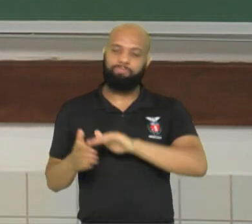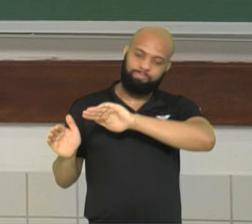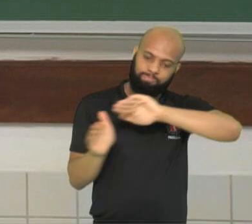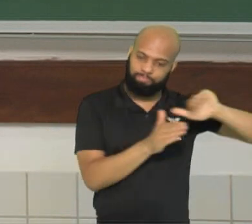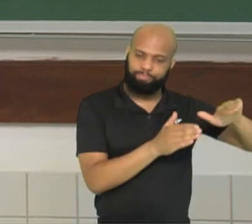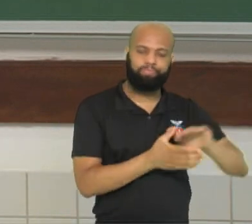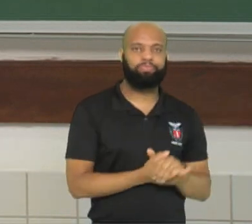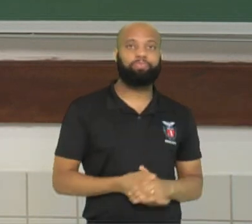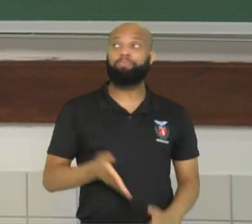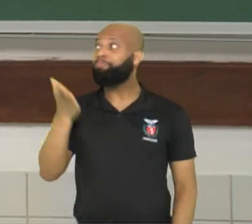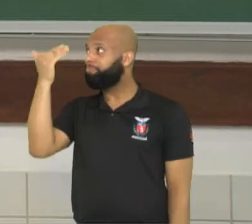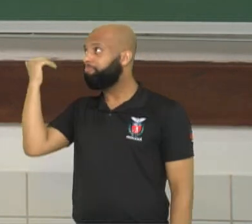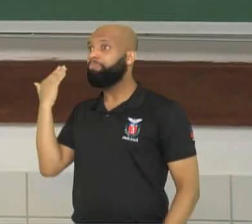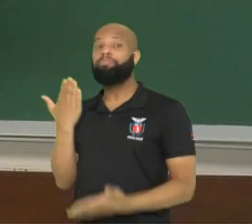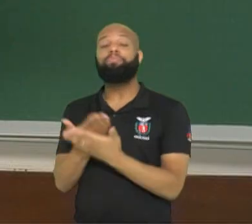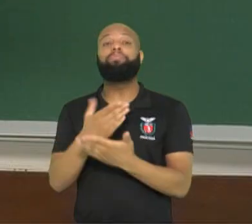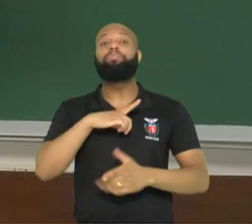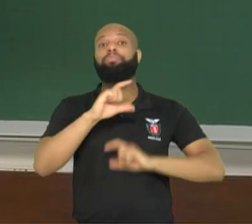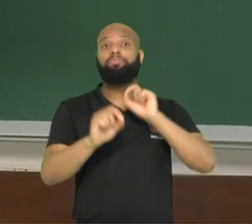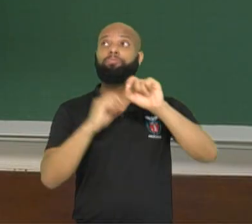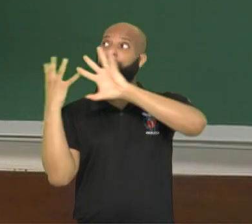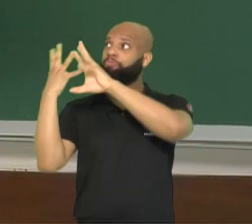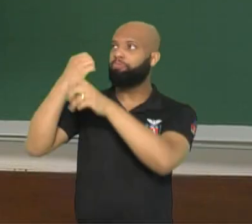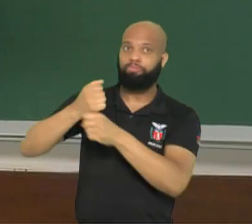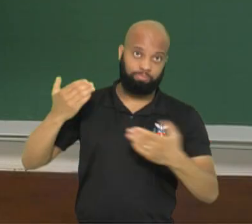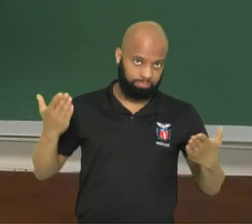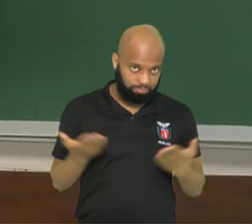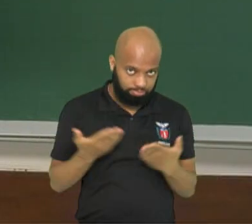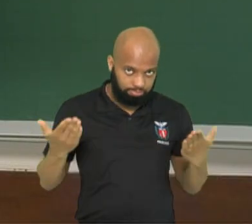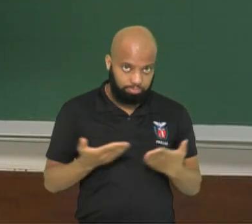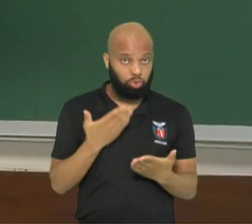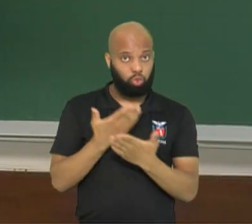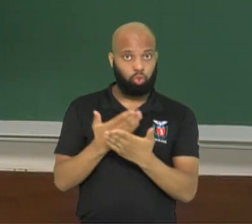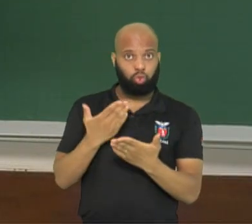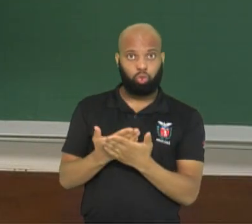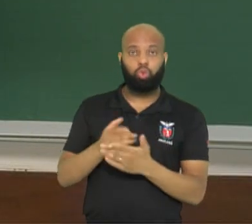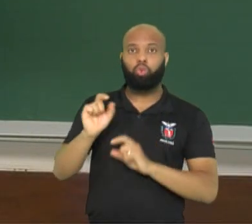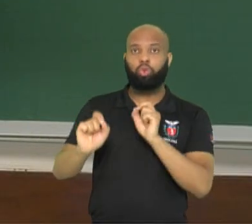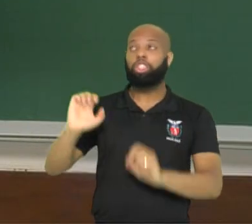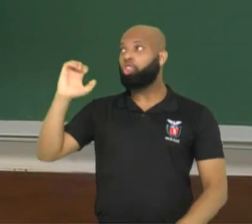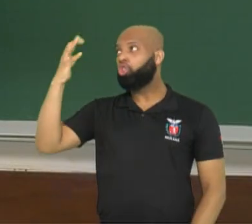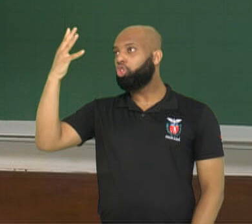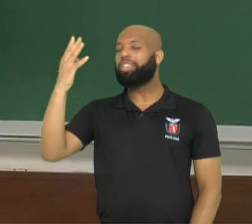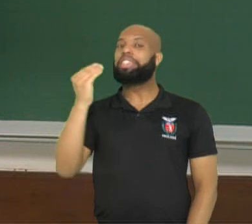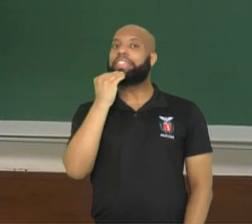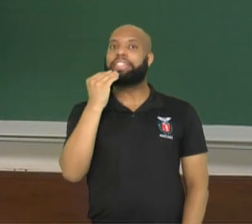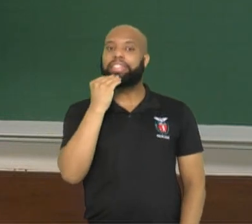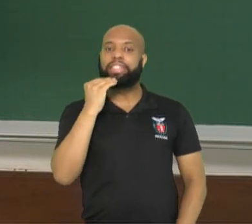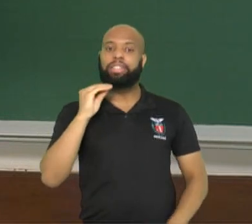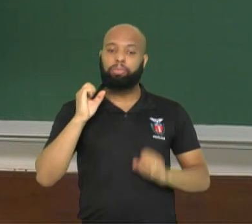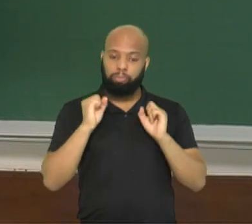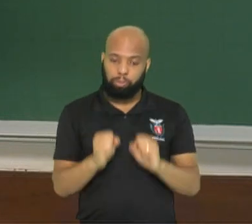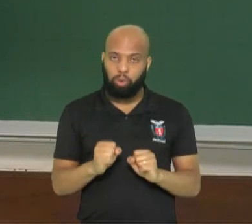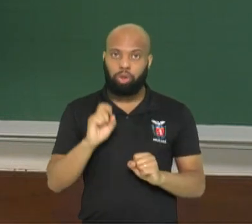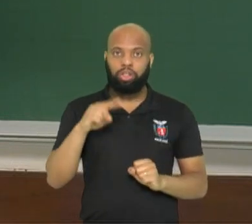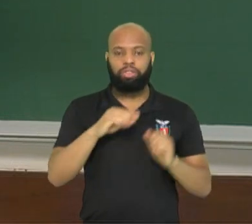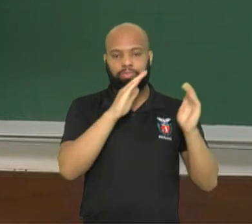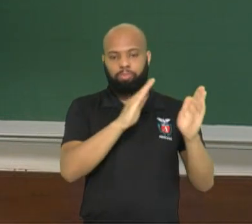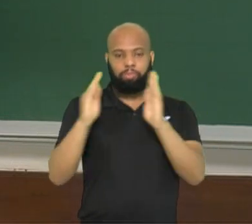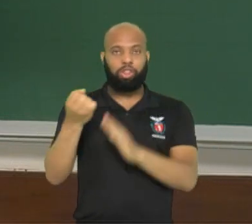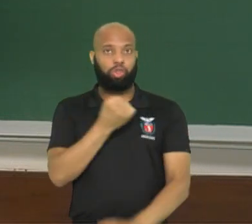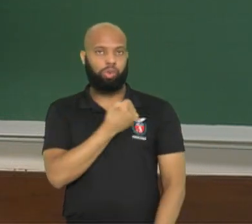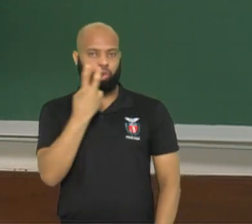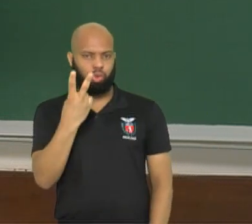então na aula anterior, nós falamos sobre probabilidade, parte 2. Nós falamos como é que a gente calcula